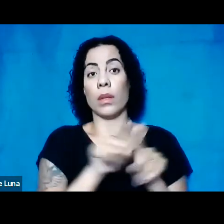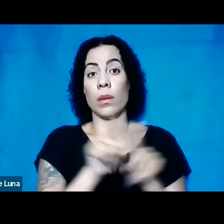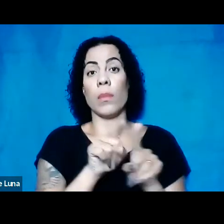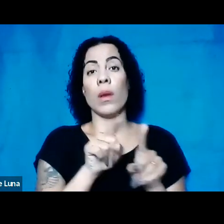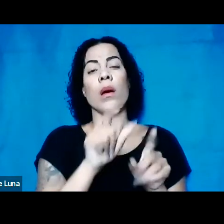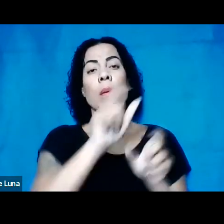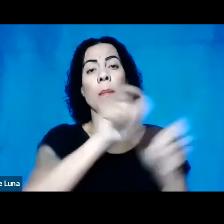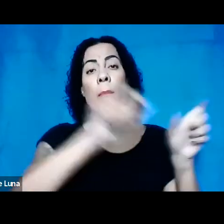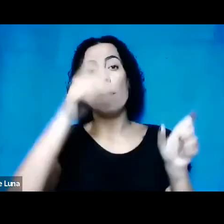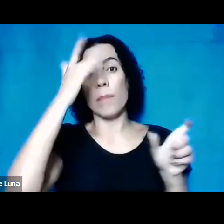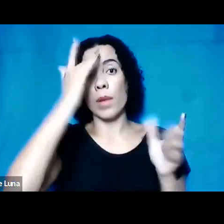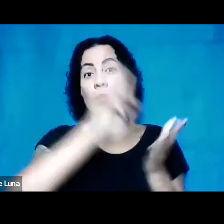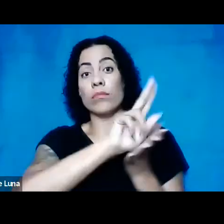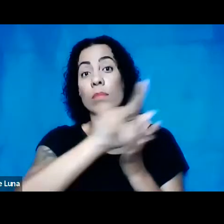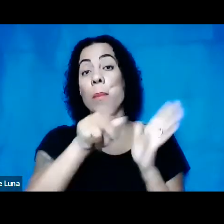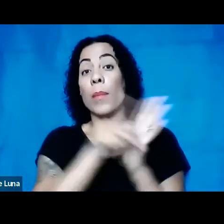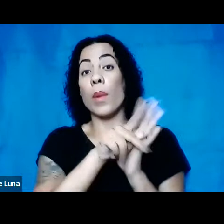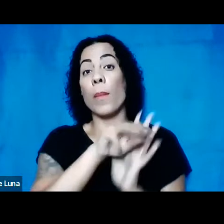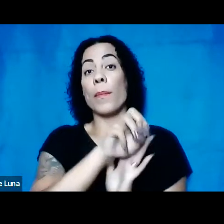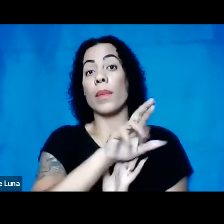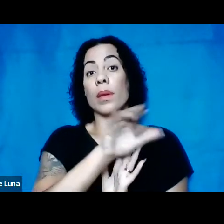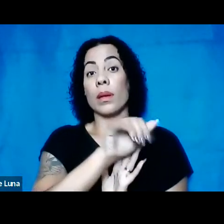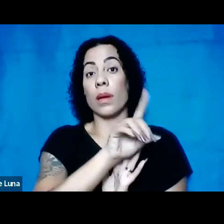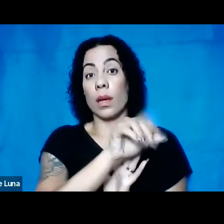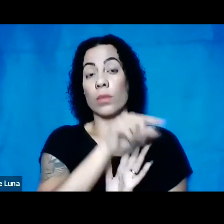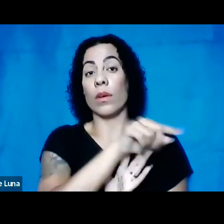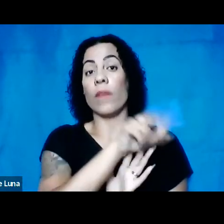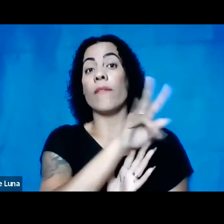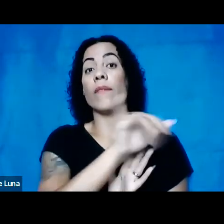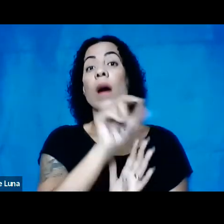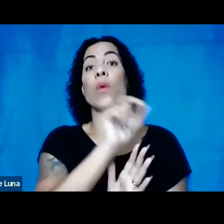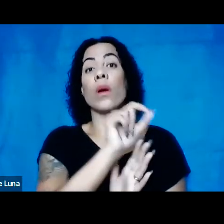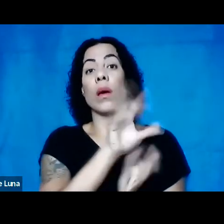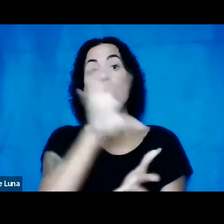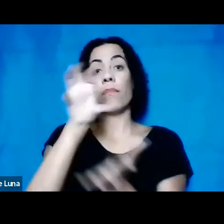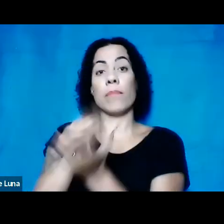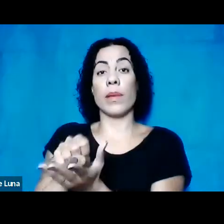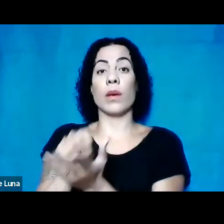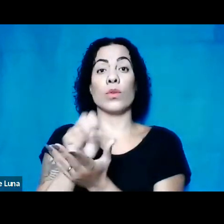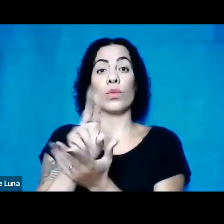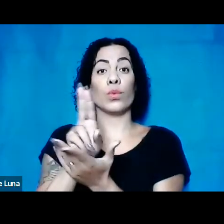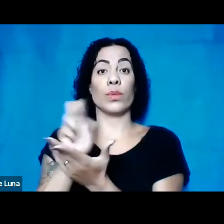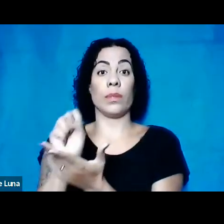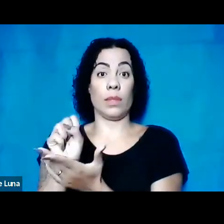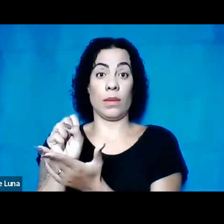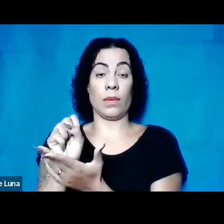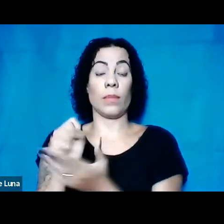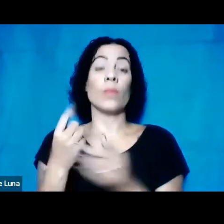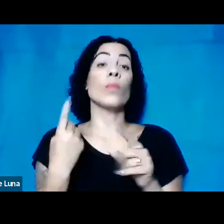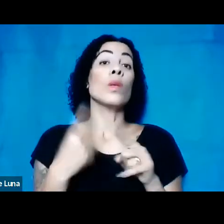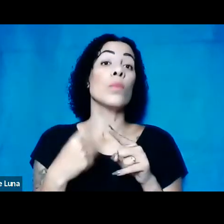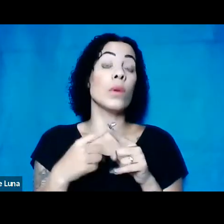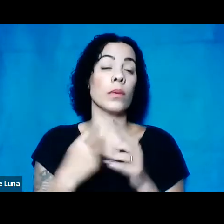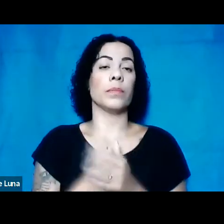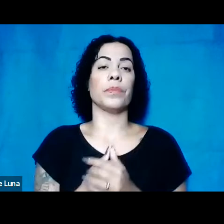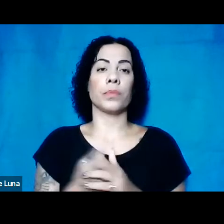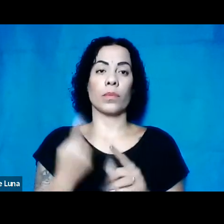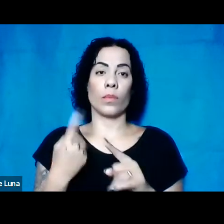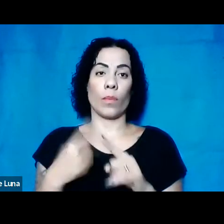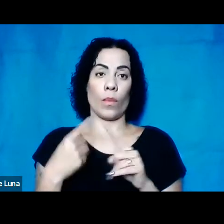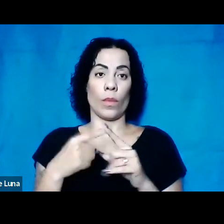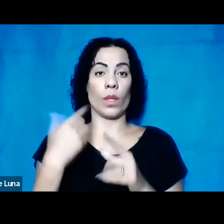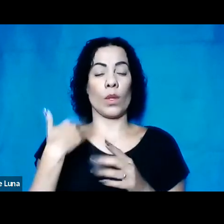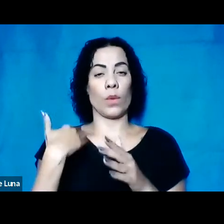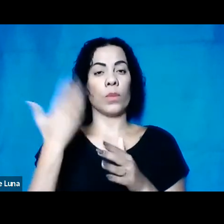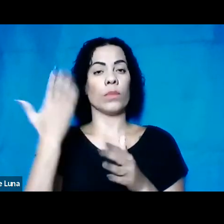pessoas de mercado, né, de ocupar o SUS. Não é mais porque quando eu